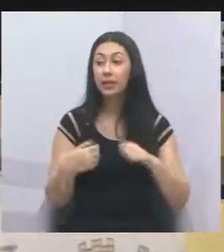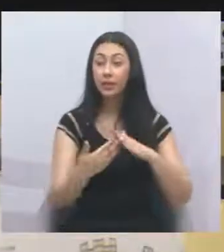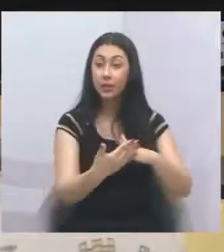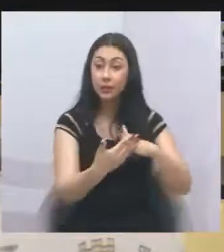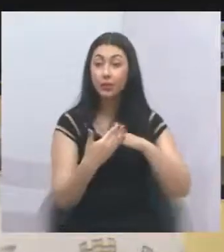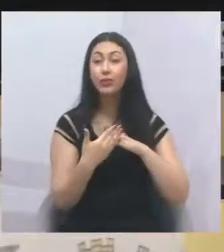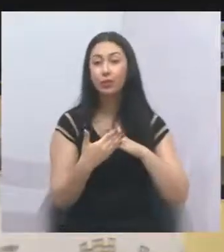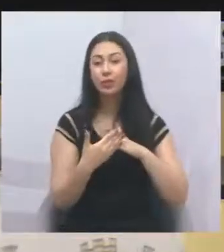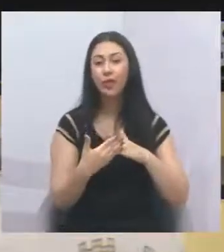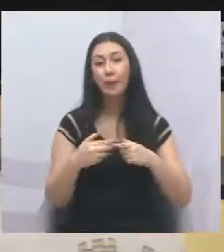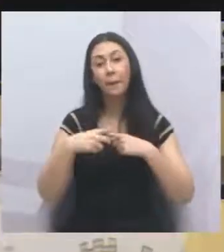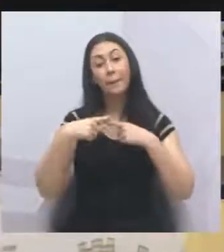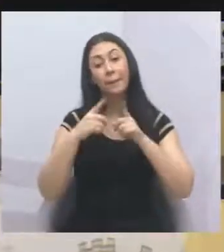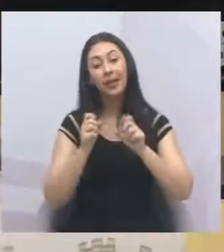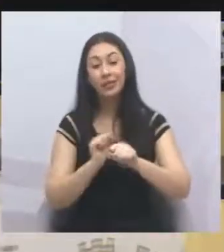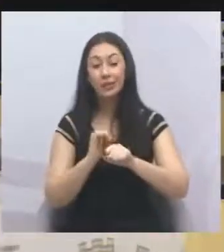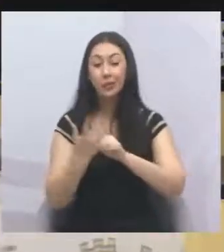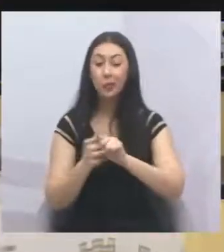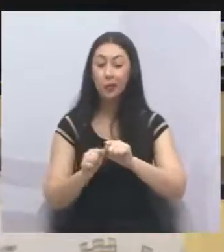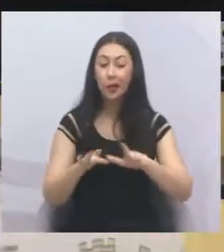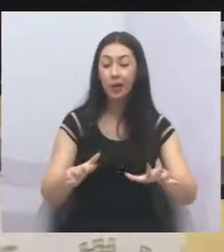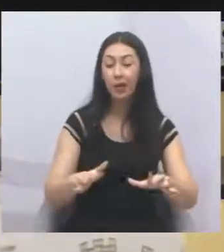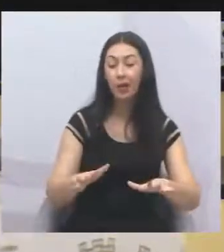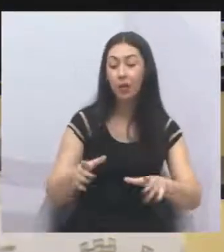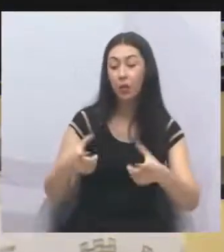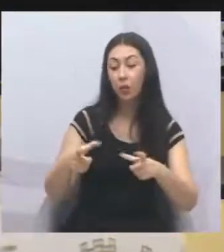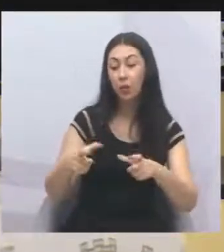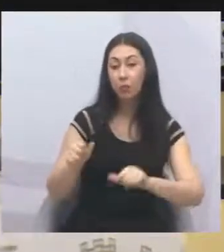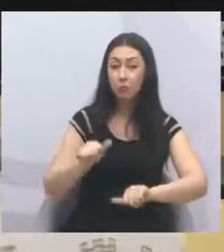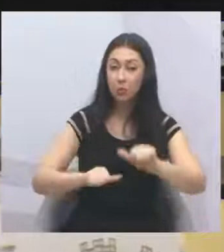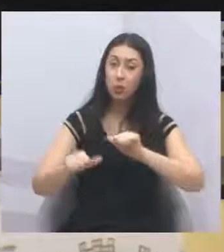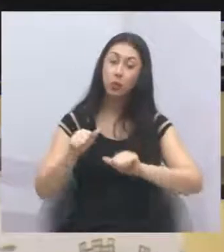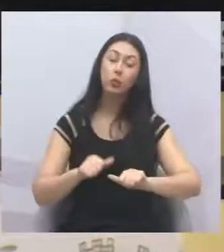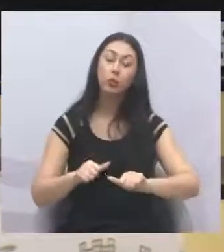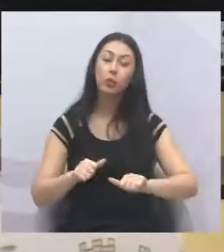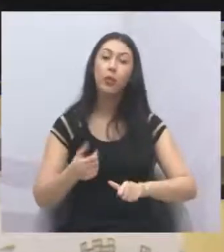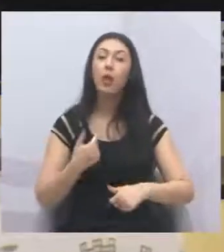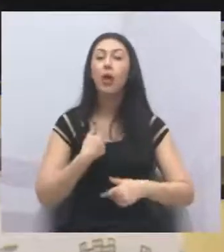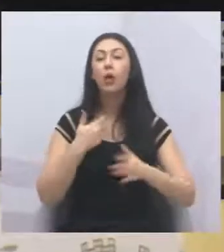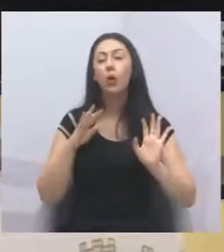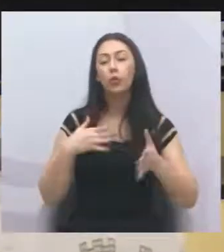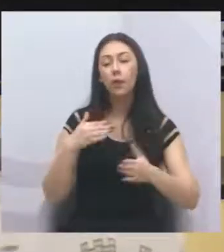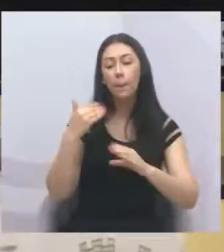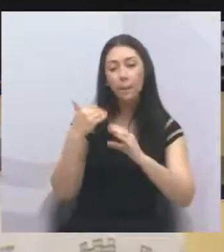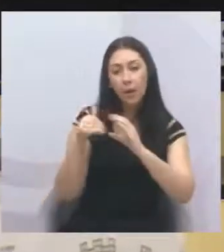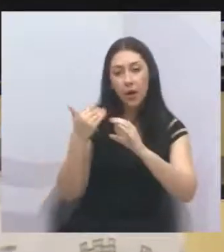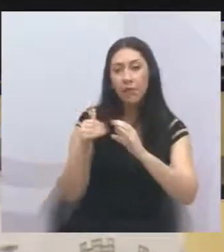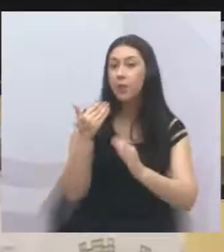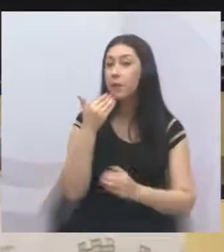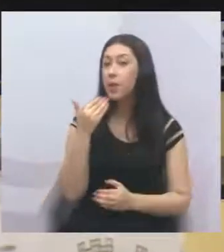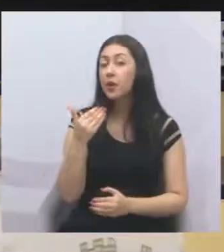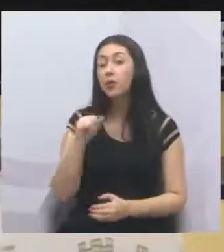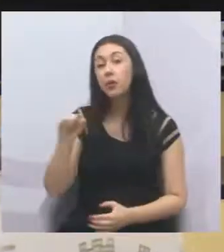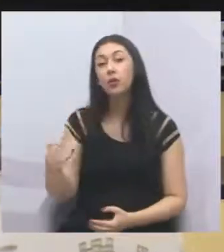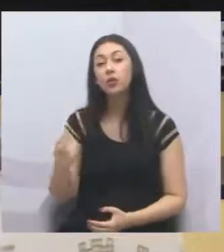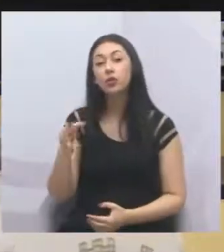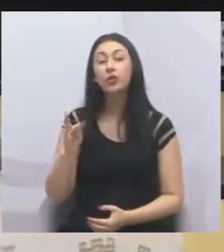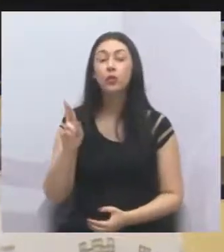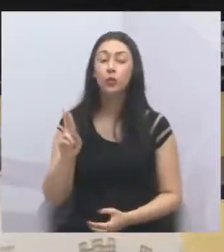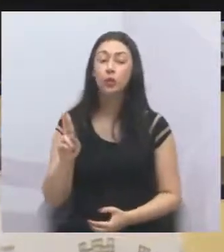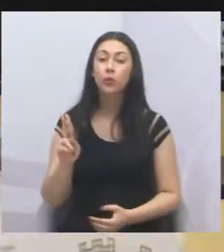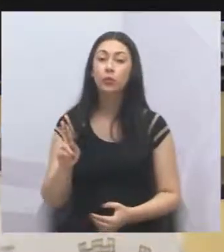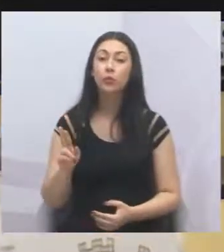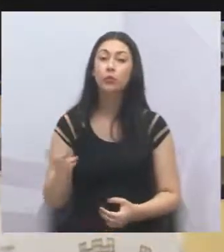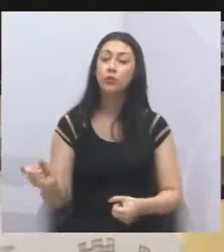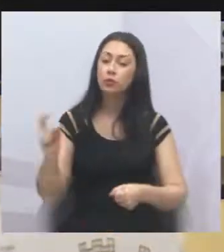e devido à pandemia esse itinerário foi retirado. Considerando que esse vereador enviou requerimento à JTU solicitando volta de itinerário e